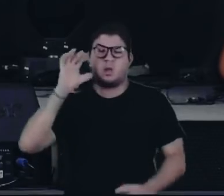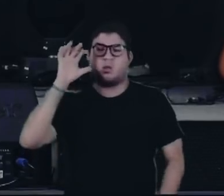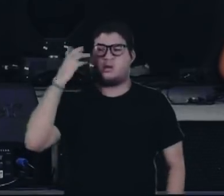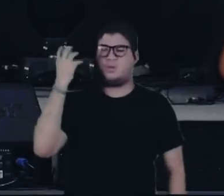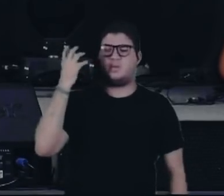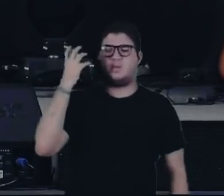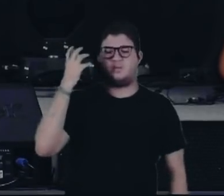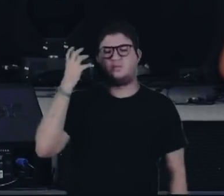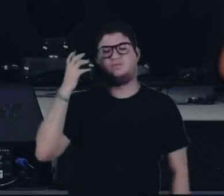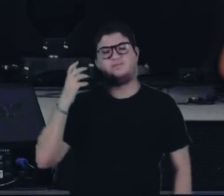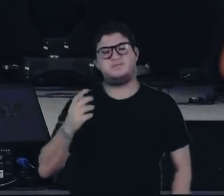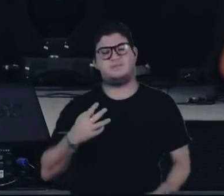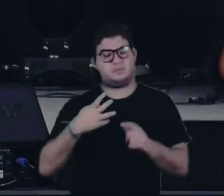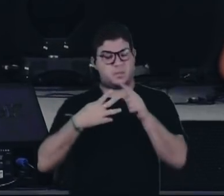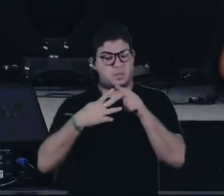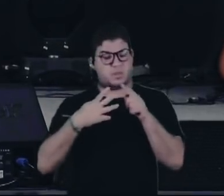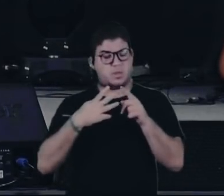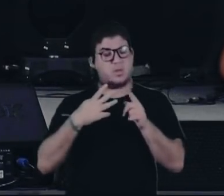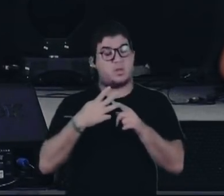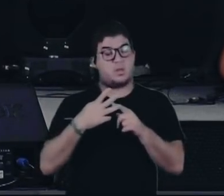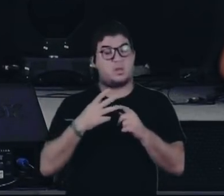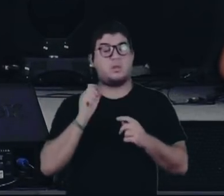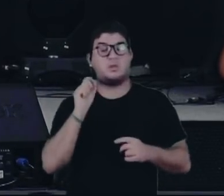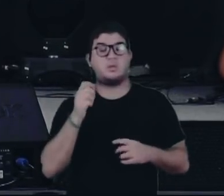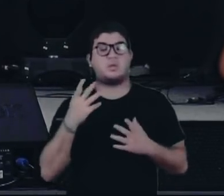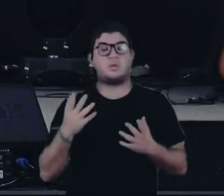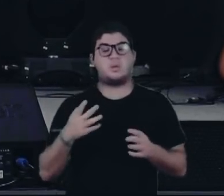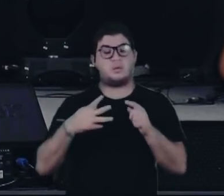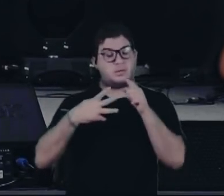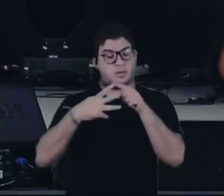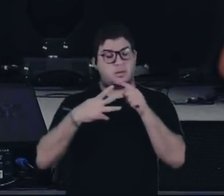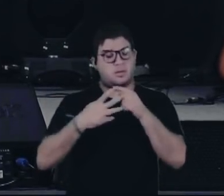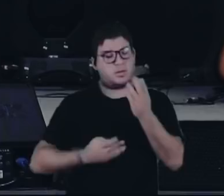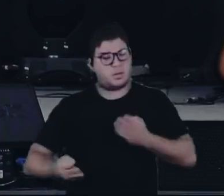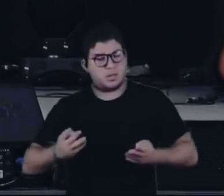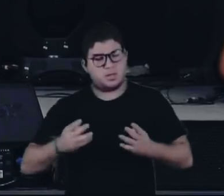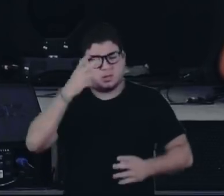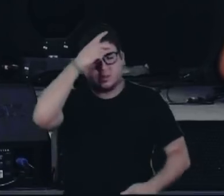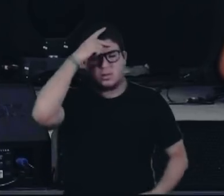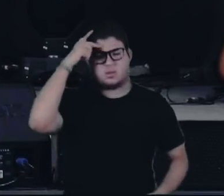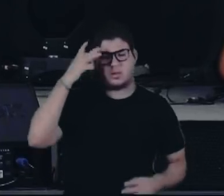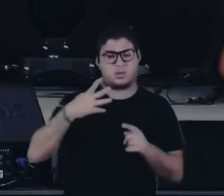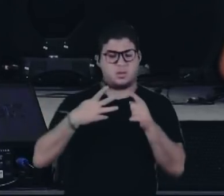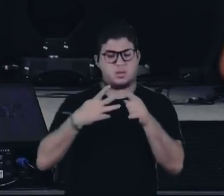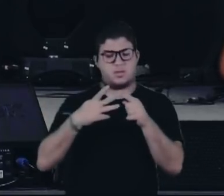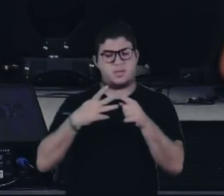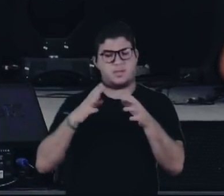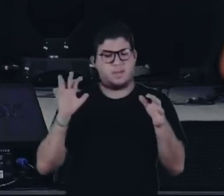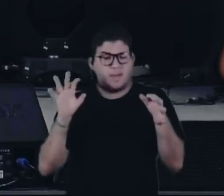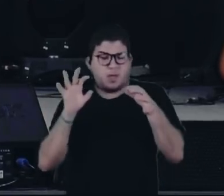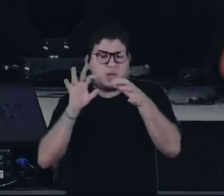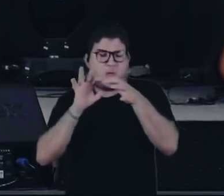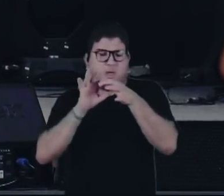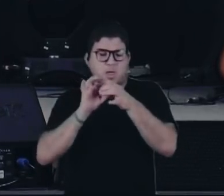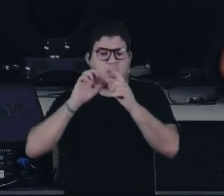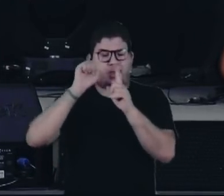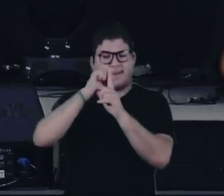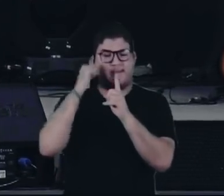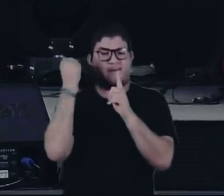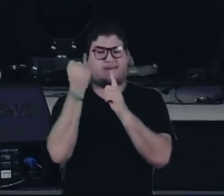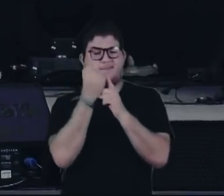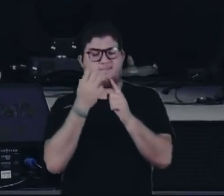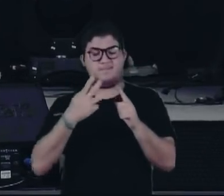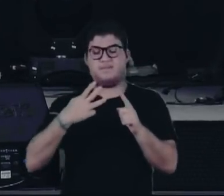de decisões têm três pontos em comum: primeiro, servir as pessoas; segundo, conectar-se com a comunidade;